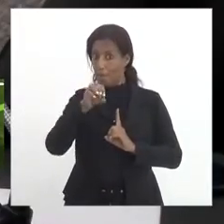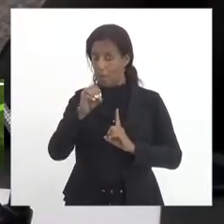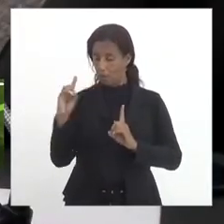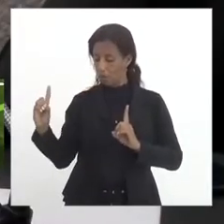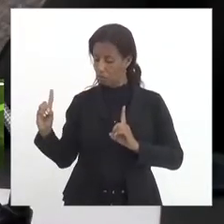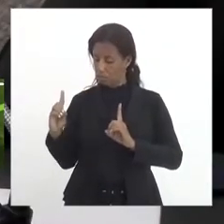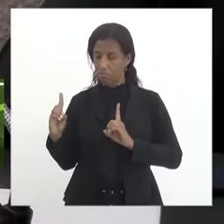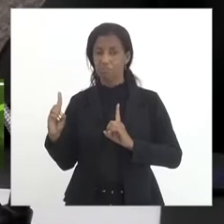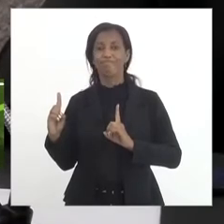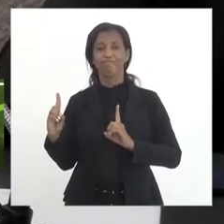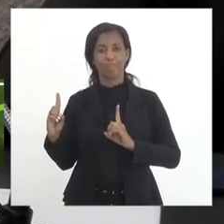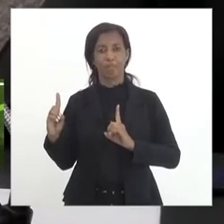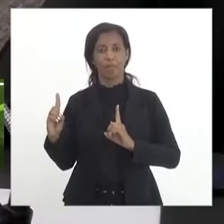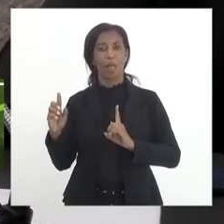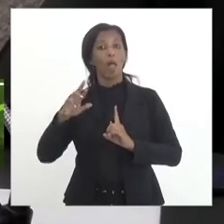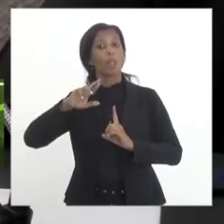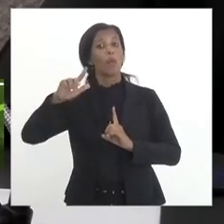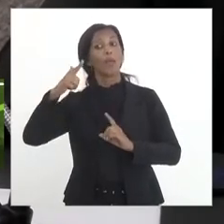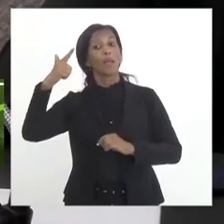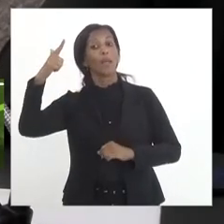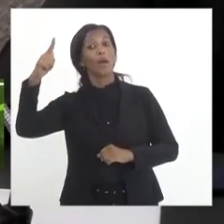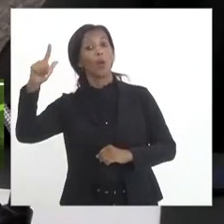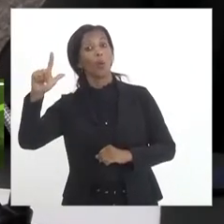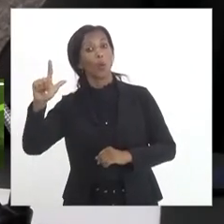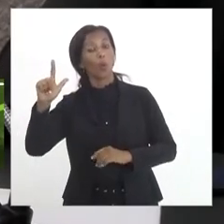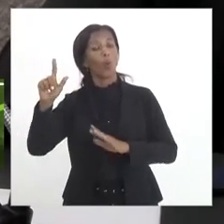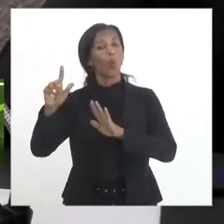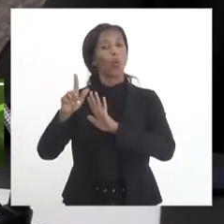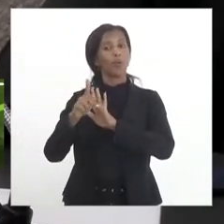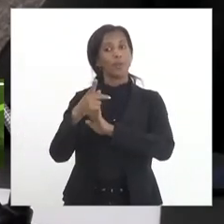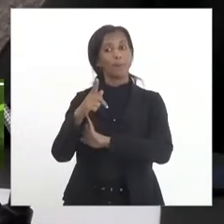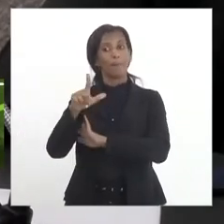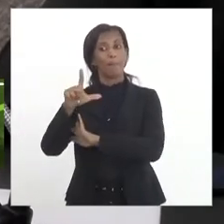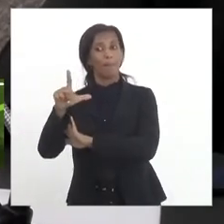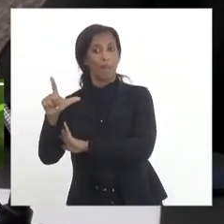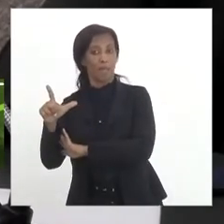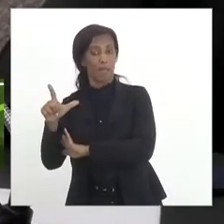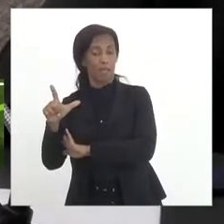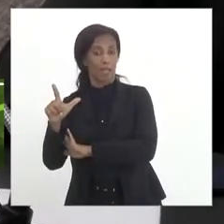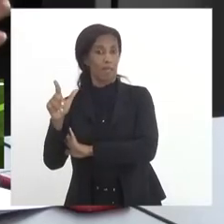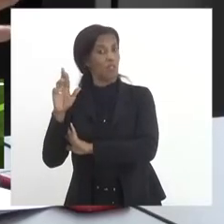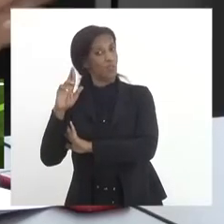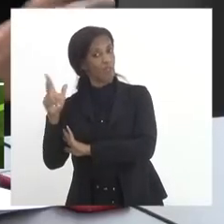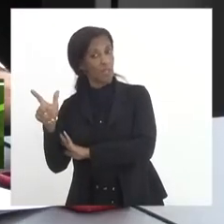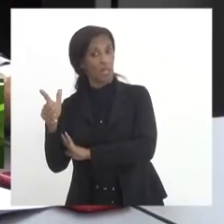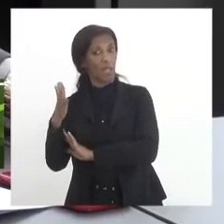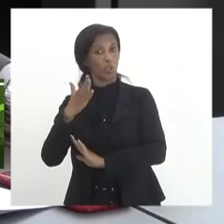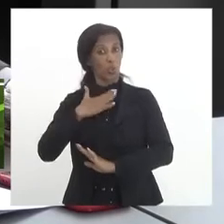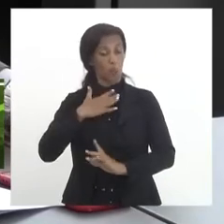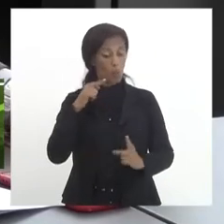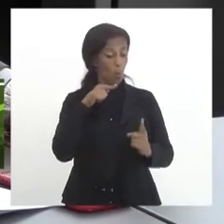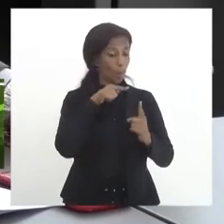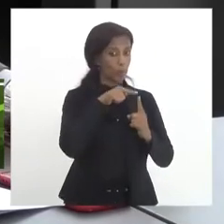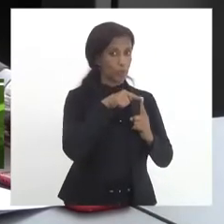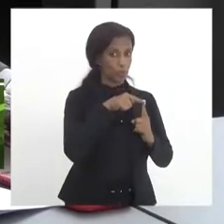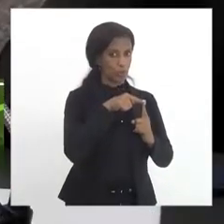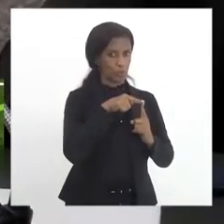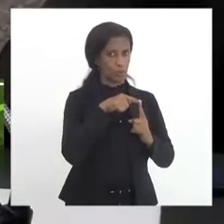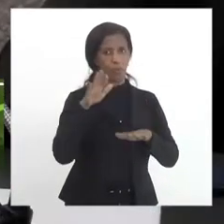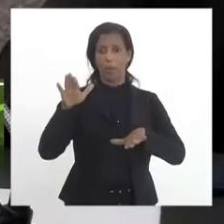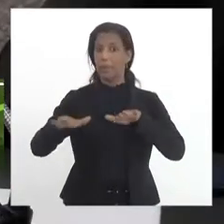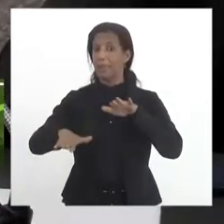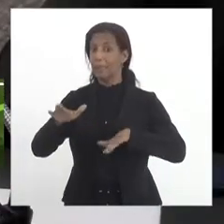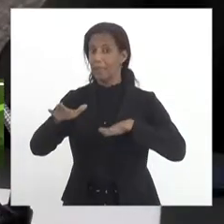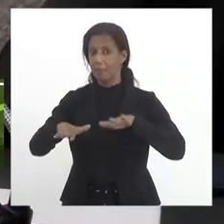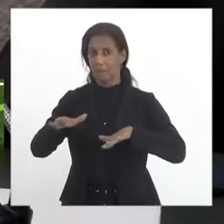senhor. Não é que a outra não seja de... Essa minha estabelece um critério objetivo. Sim, de... Independente do percentual de pessoas, tem